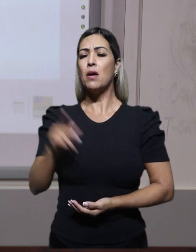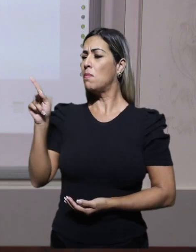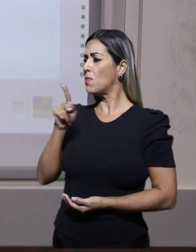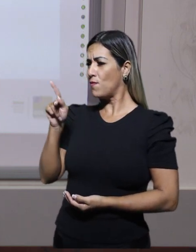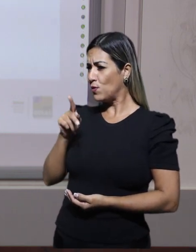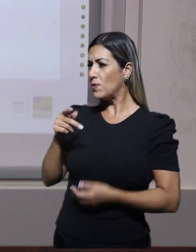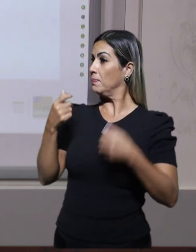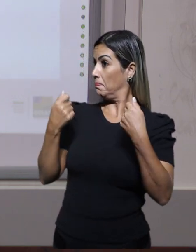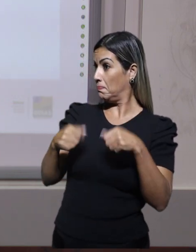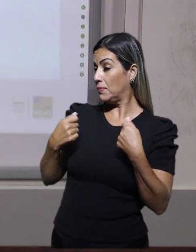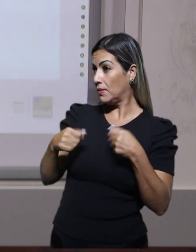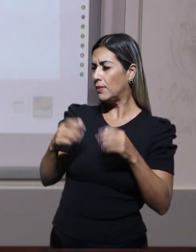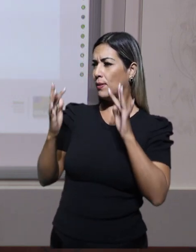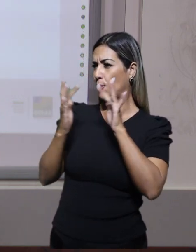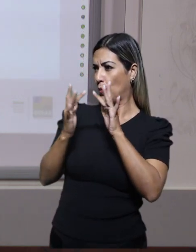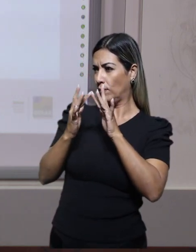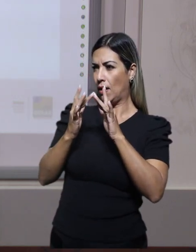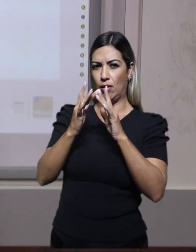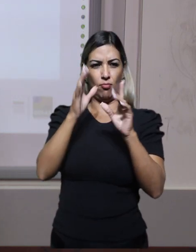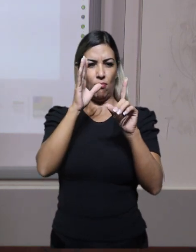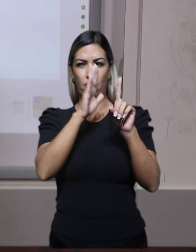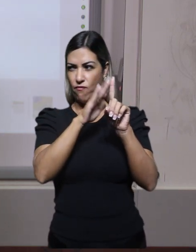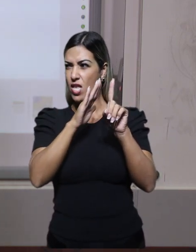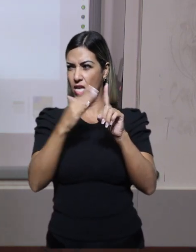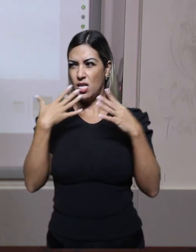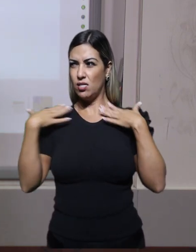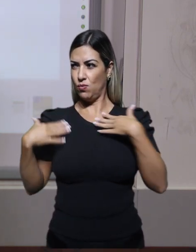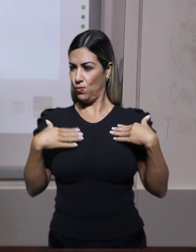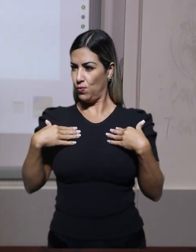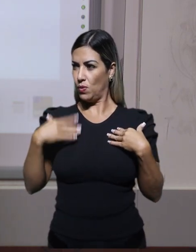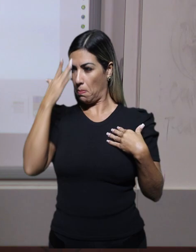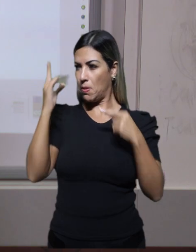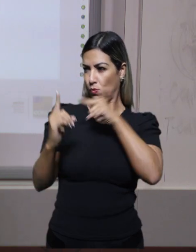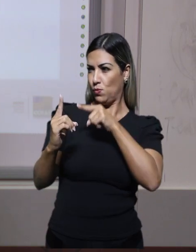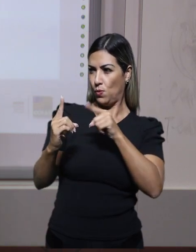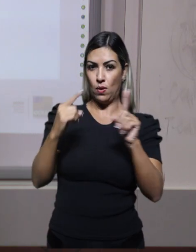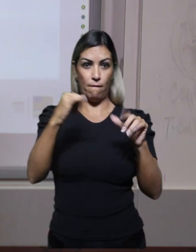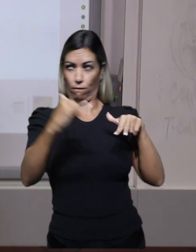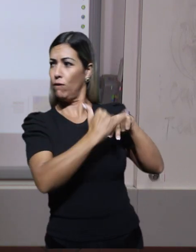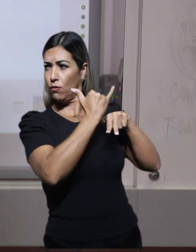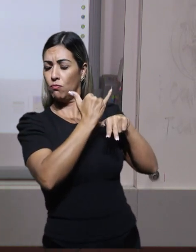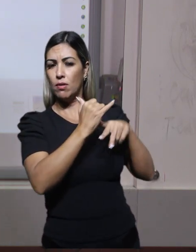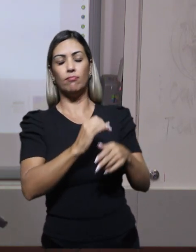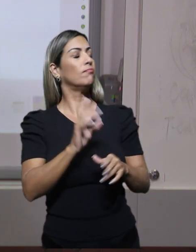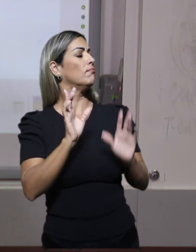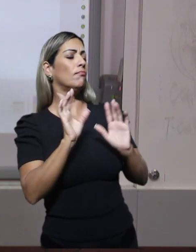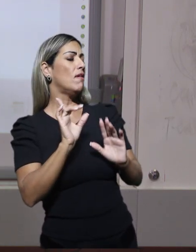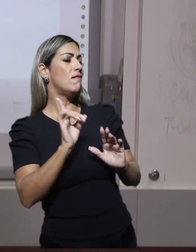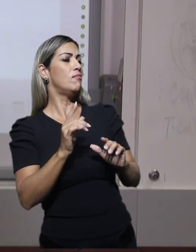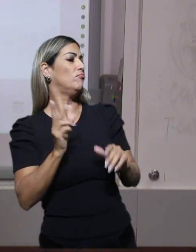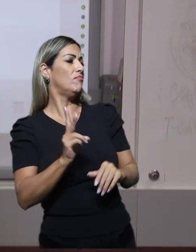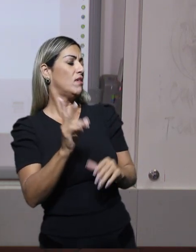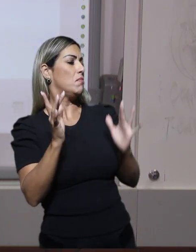Professora, é necessário o contato físico desse agente com essa vítima? Não, nem